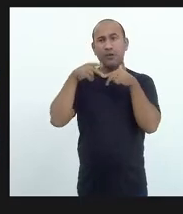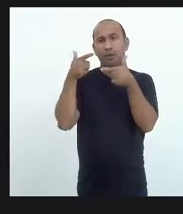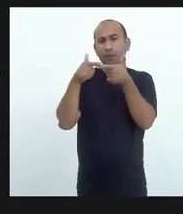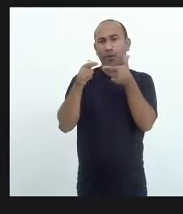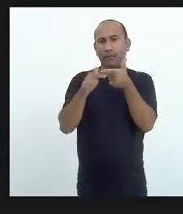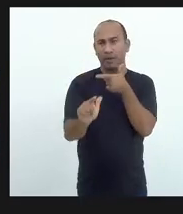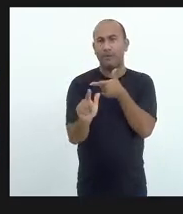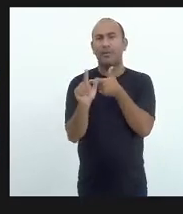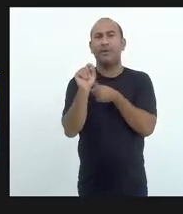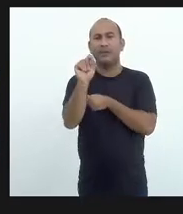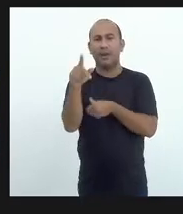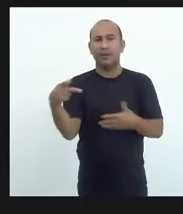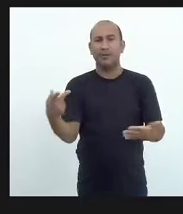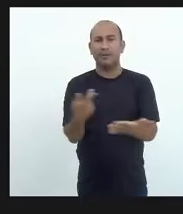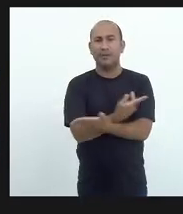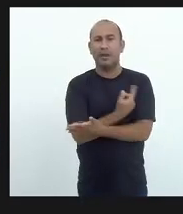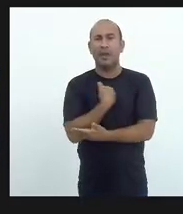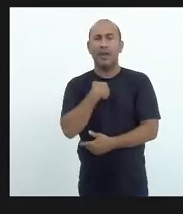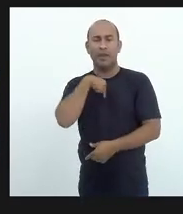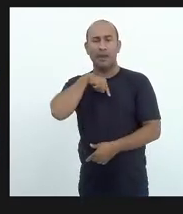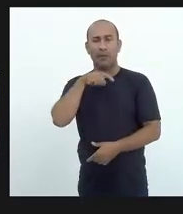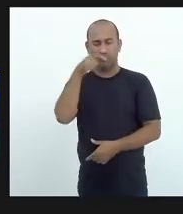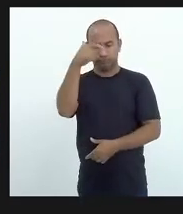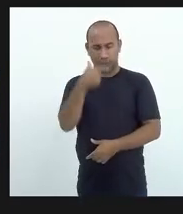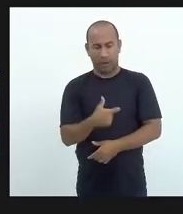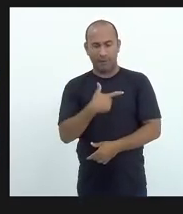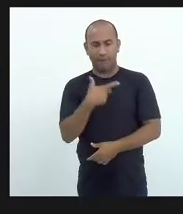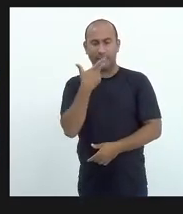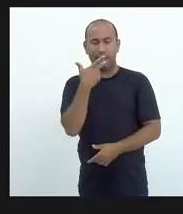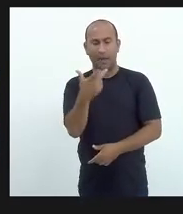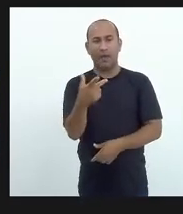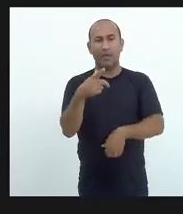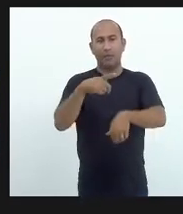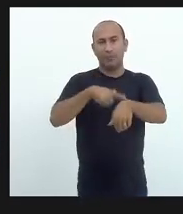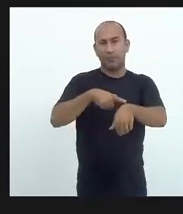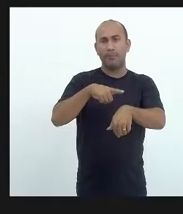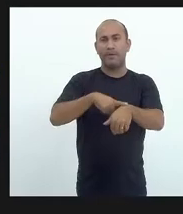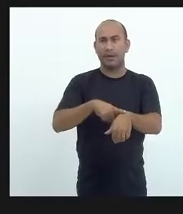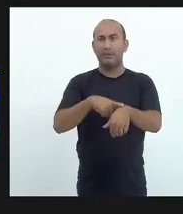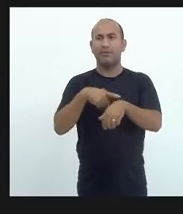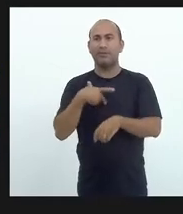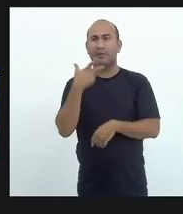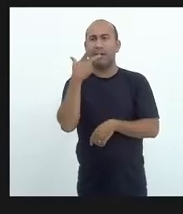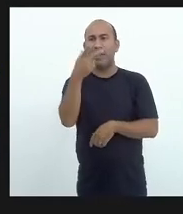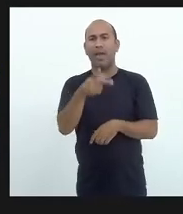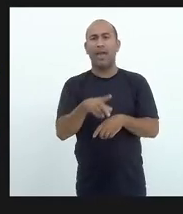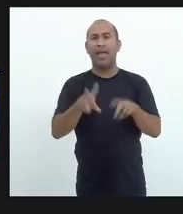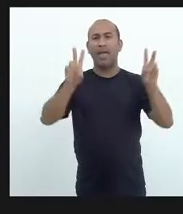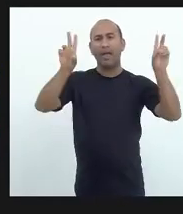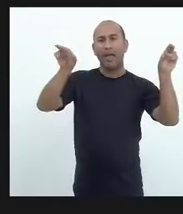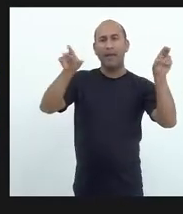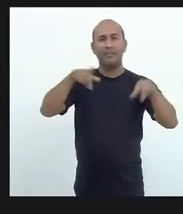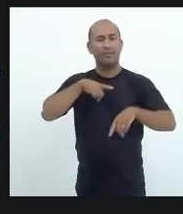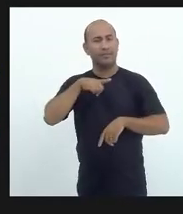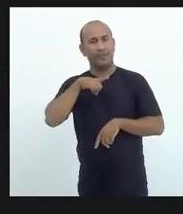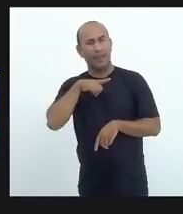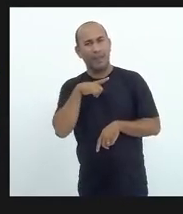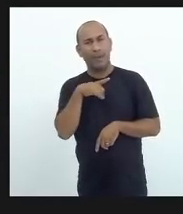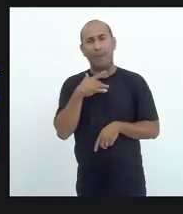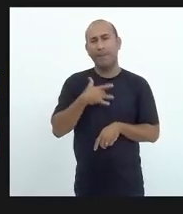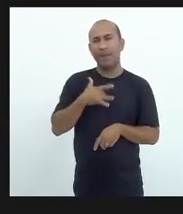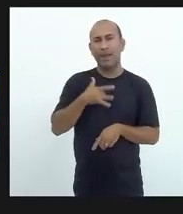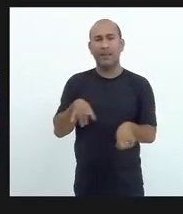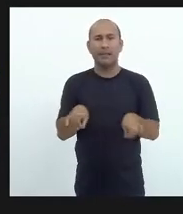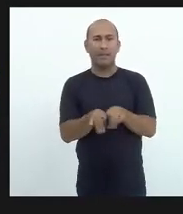indivíduo proferiu, e aqui eu me permito, fazendo uso do meu tempo regimental, de citá-las, abre aspas, tenho pena e às vezes medo